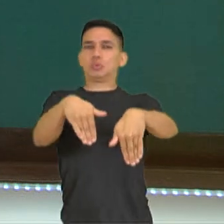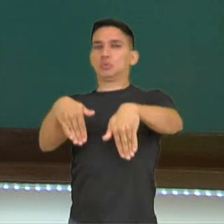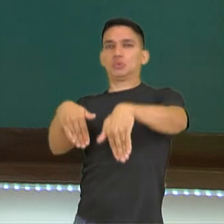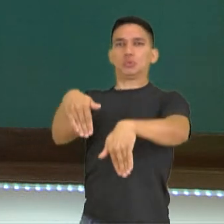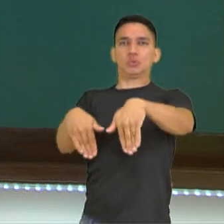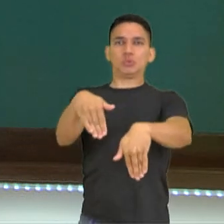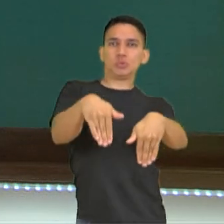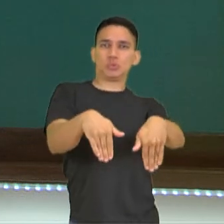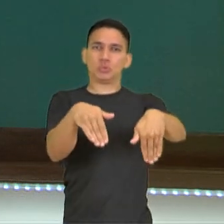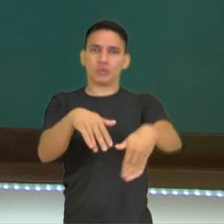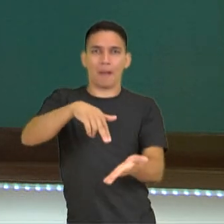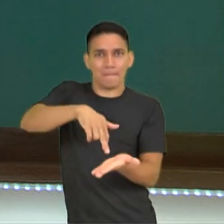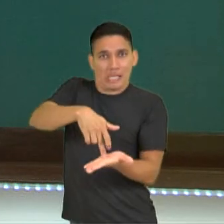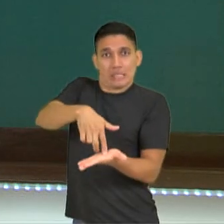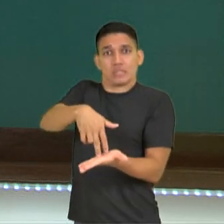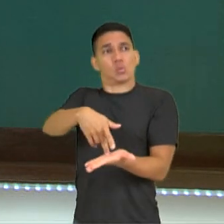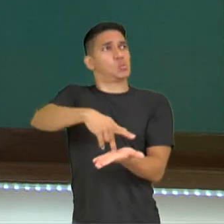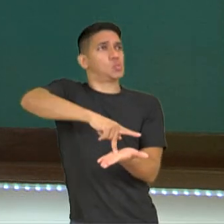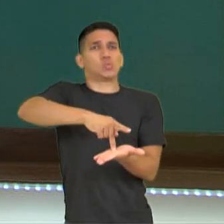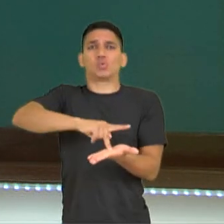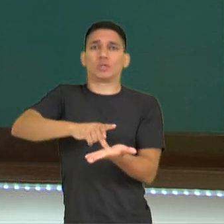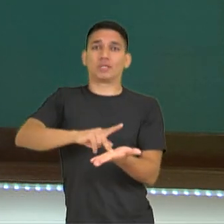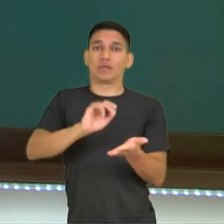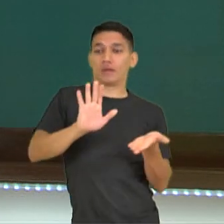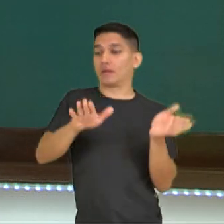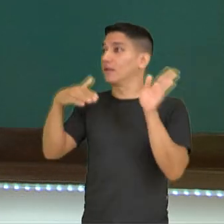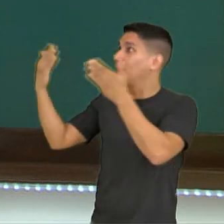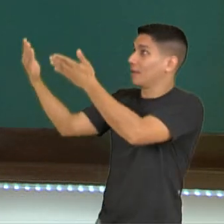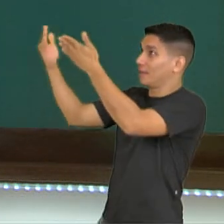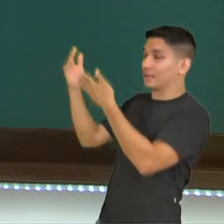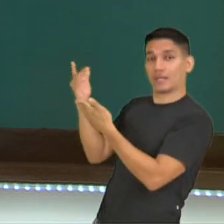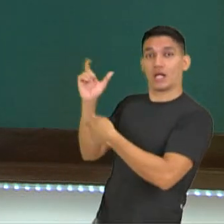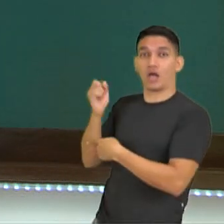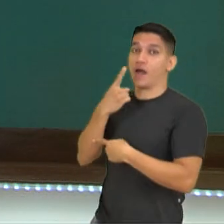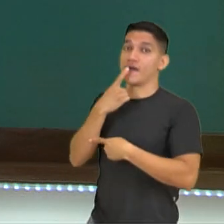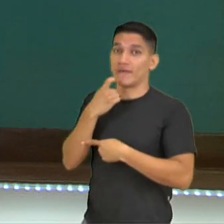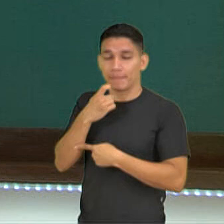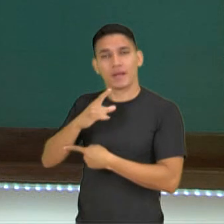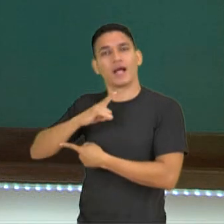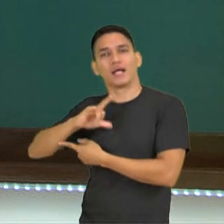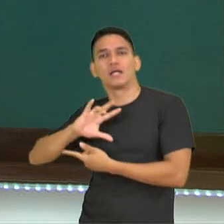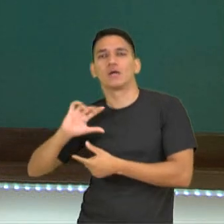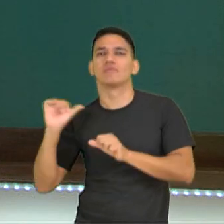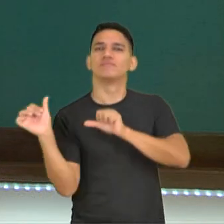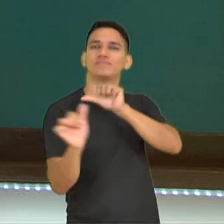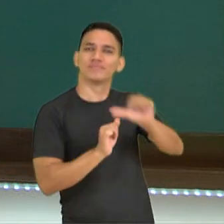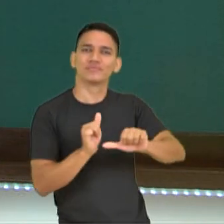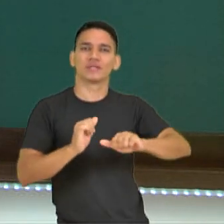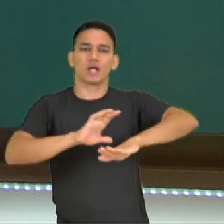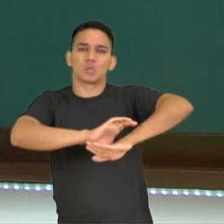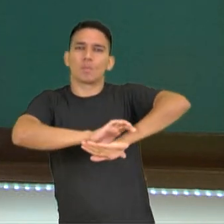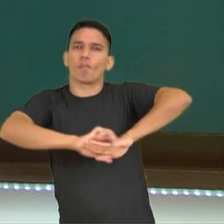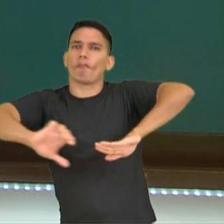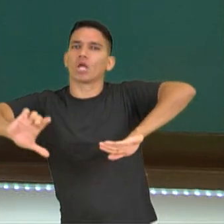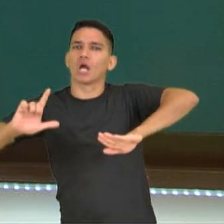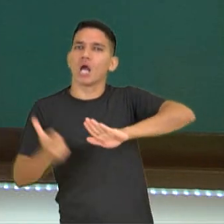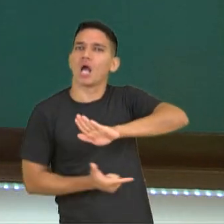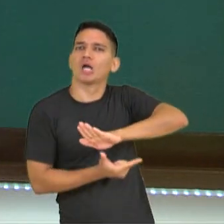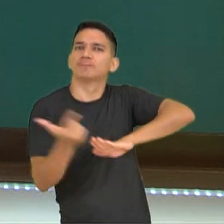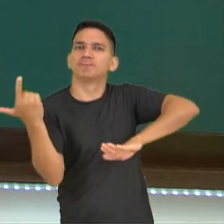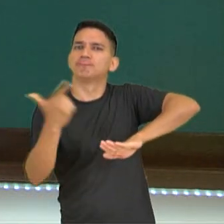gente evolui através dos movimentos de Isadora Duncan para uma dança de pés descalços, uma dança